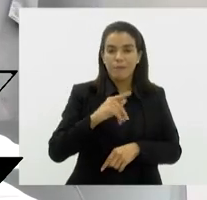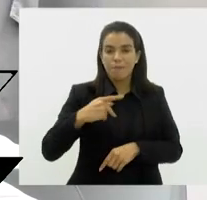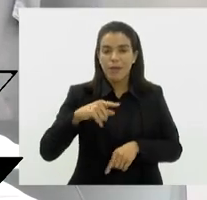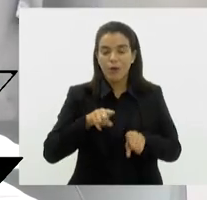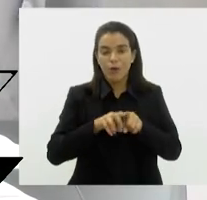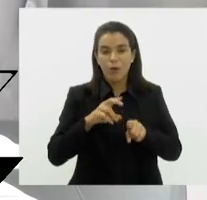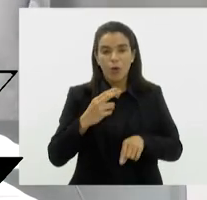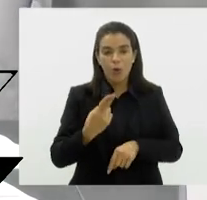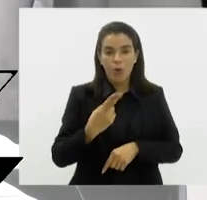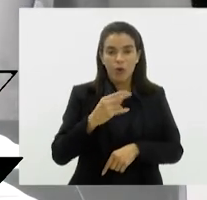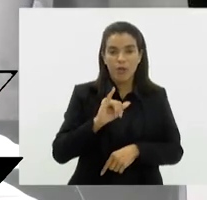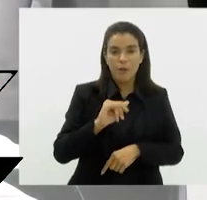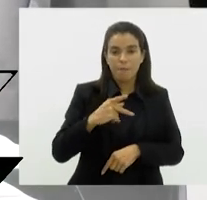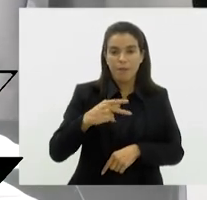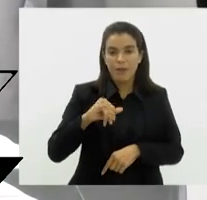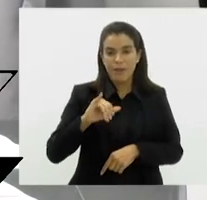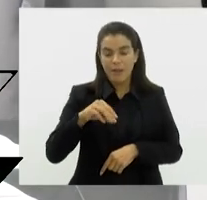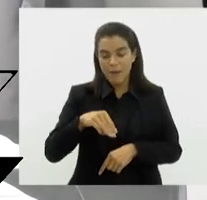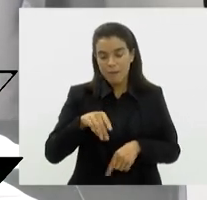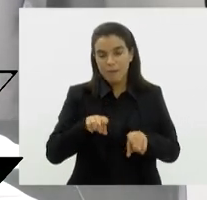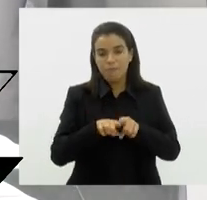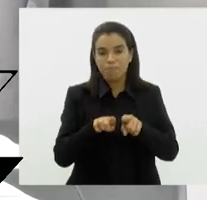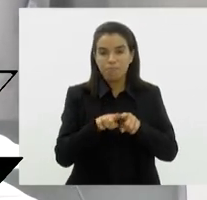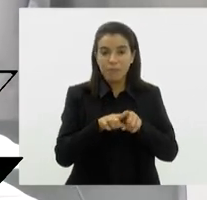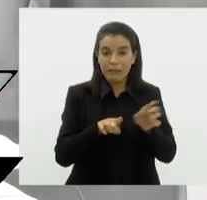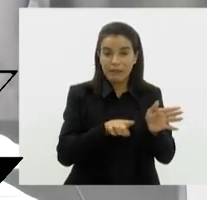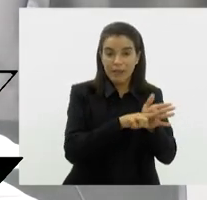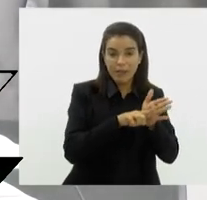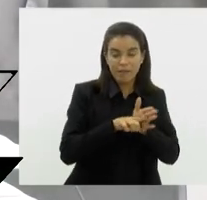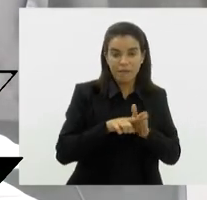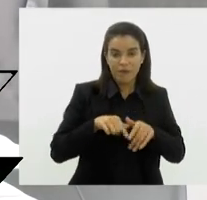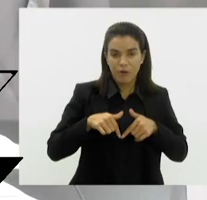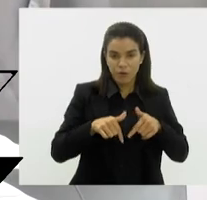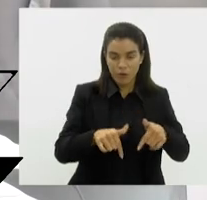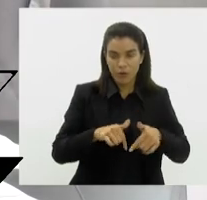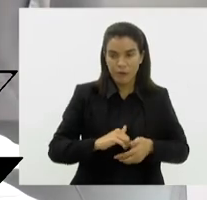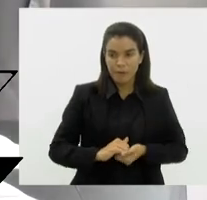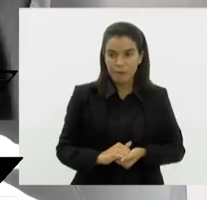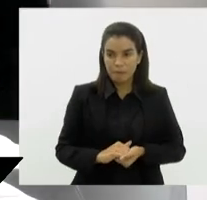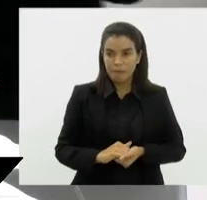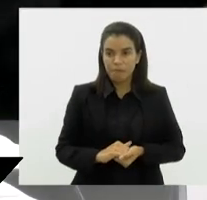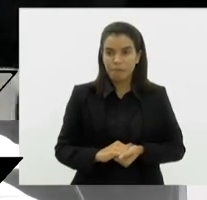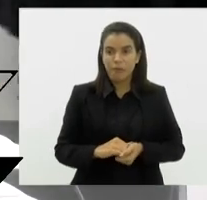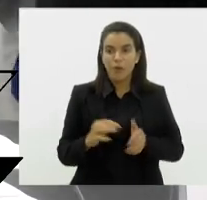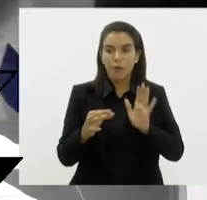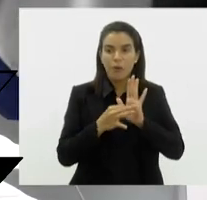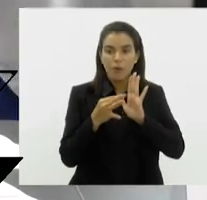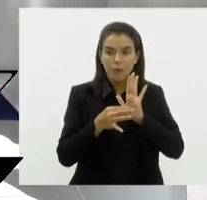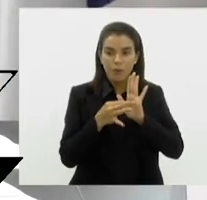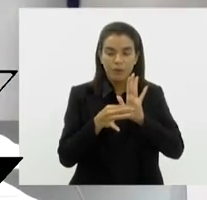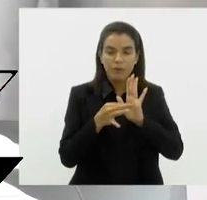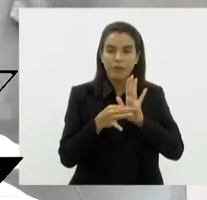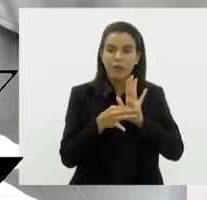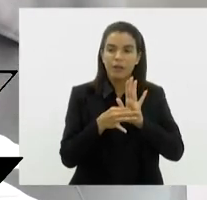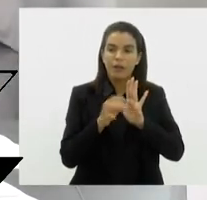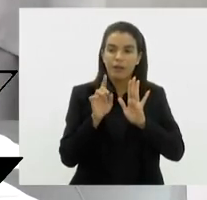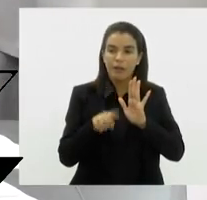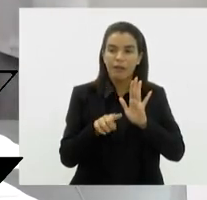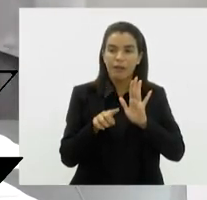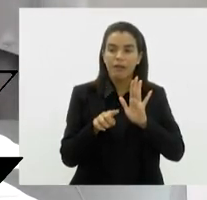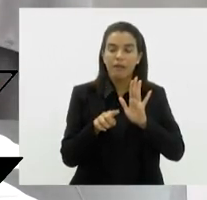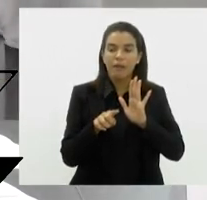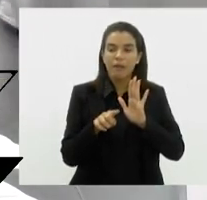policiais militares IPM por inexistência de fatos e negativa de autoria. O parecer é do deputado... É